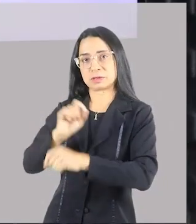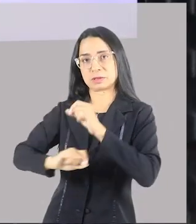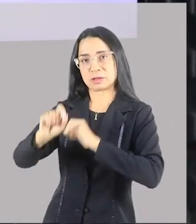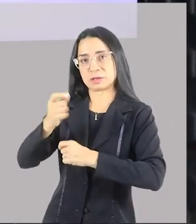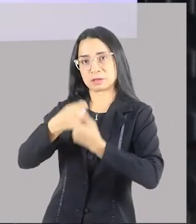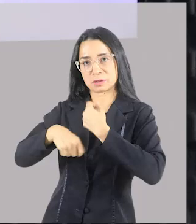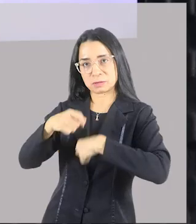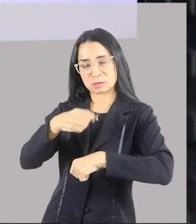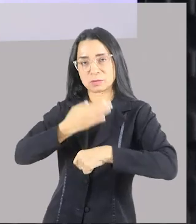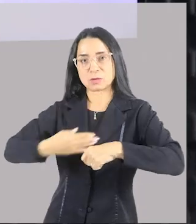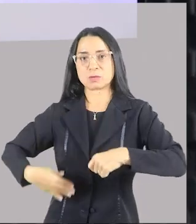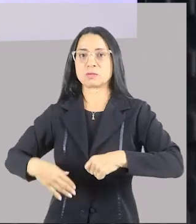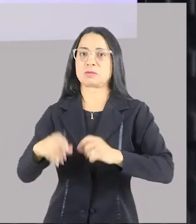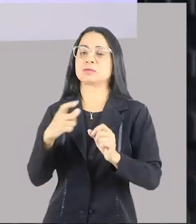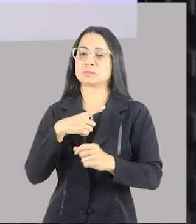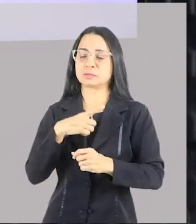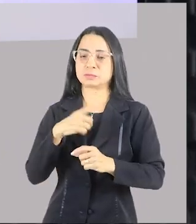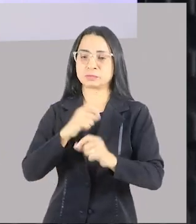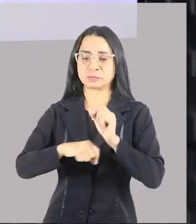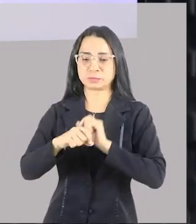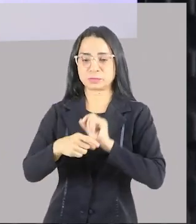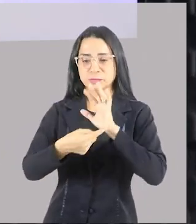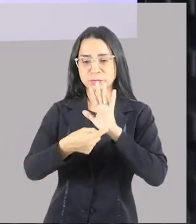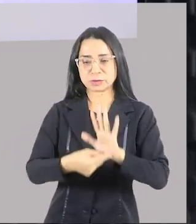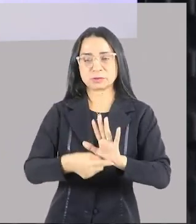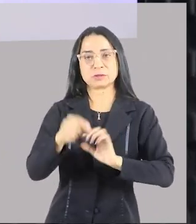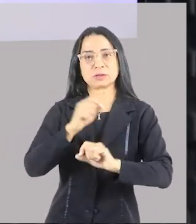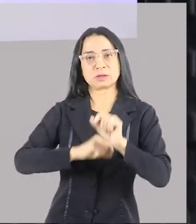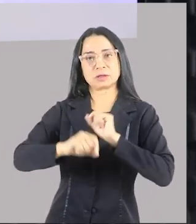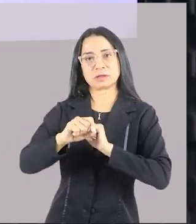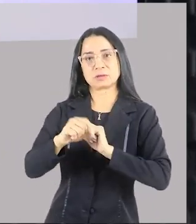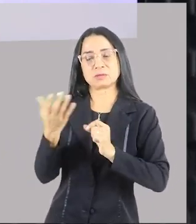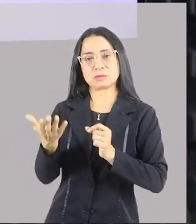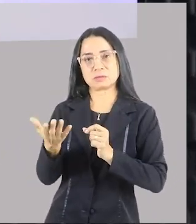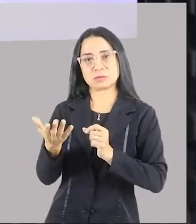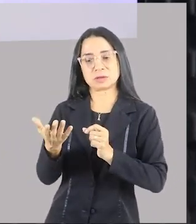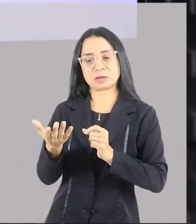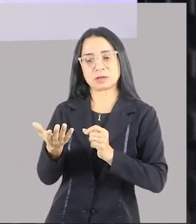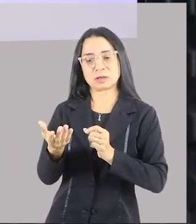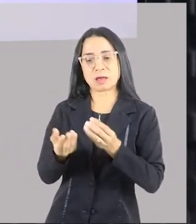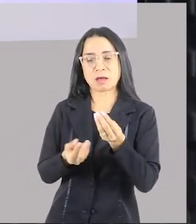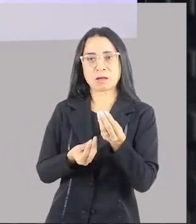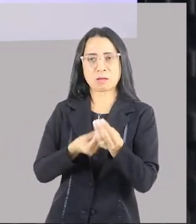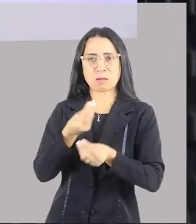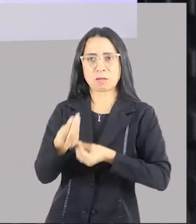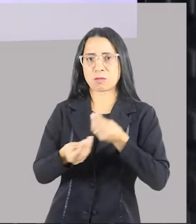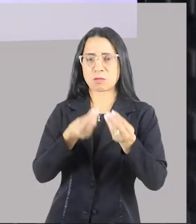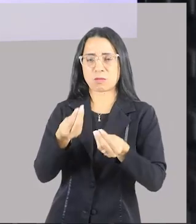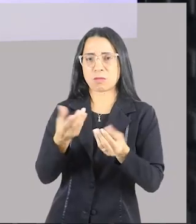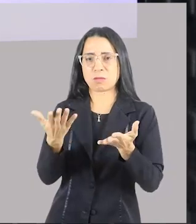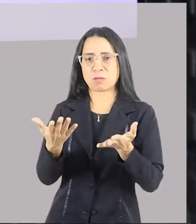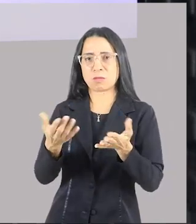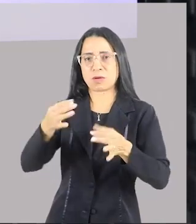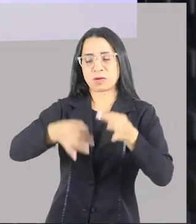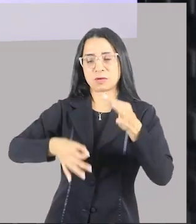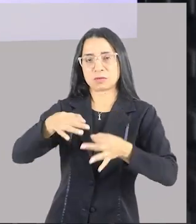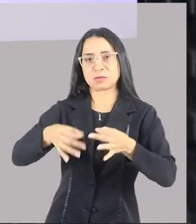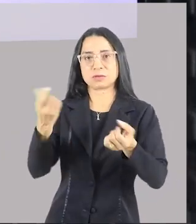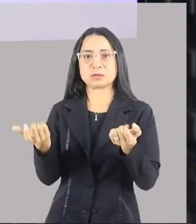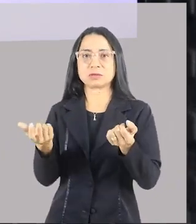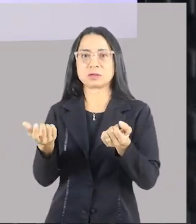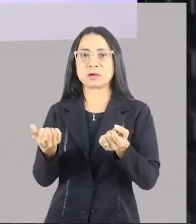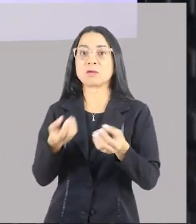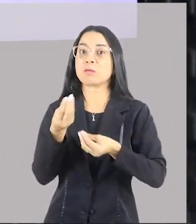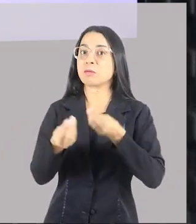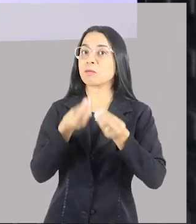administração pública possui, manifestada mediante providências jurídicas complementares da lei a título de lhe